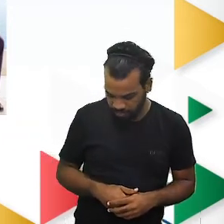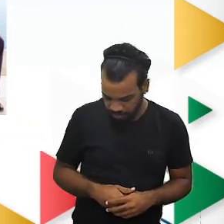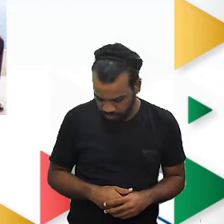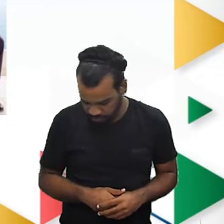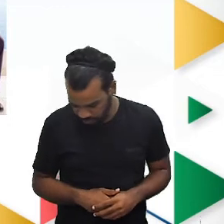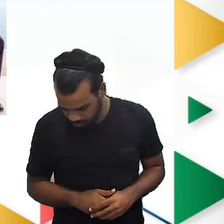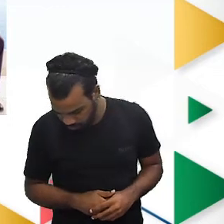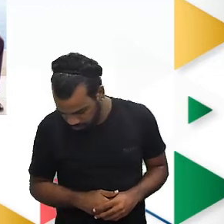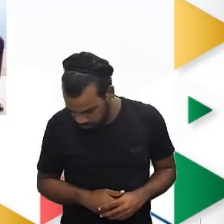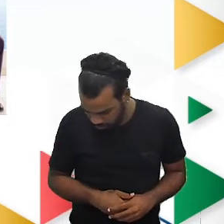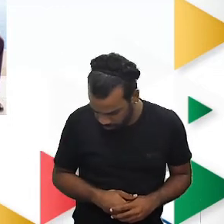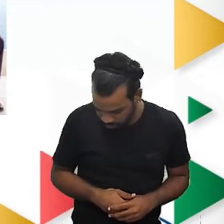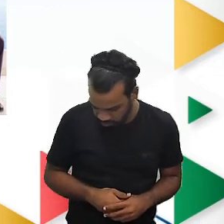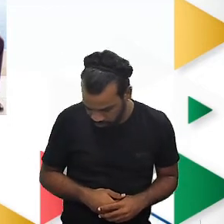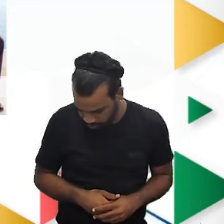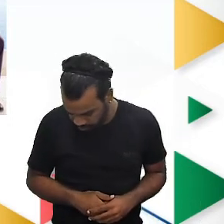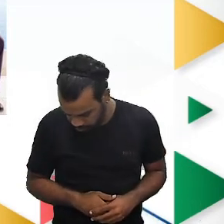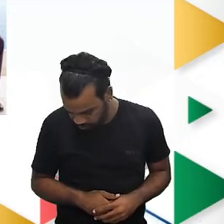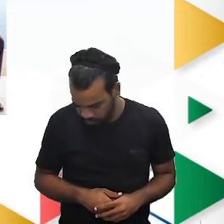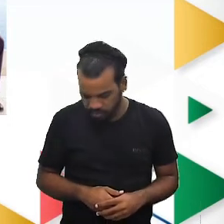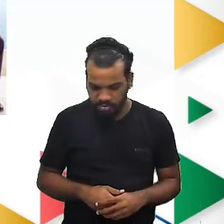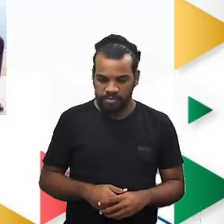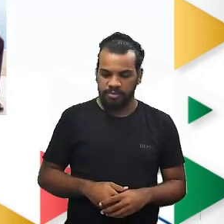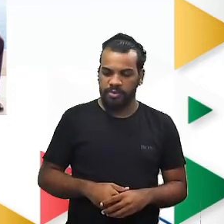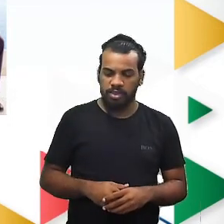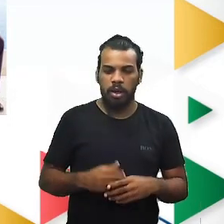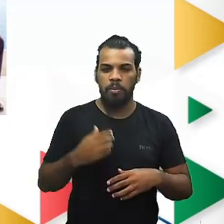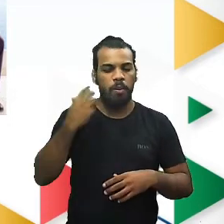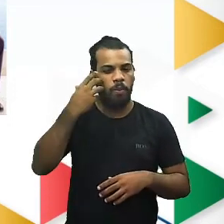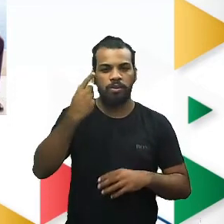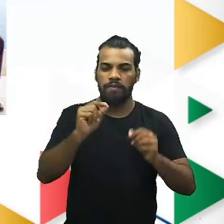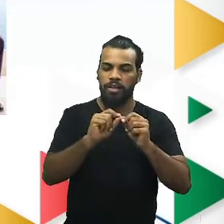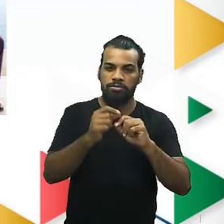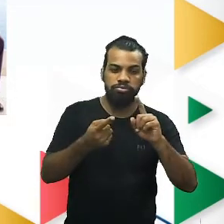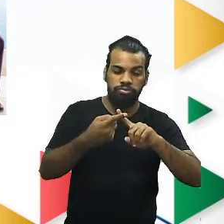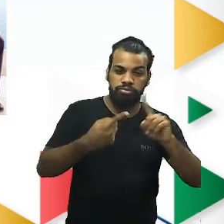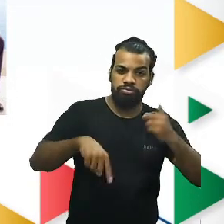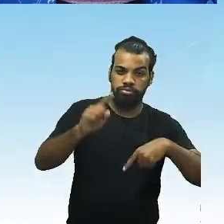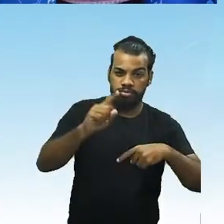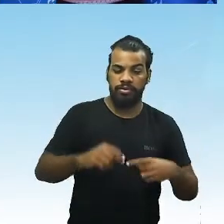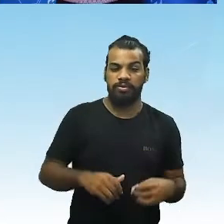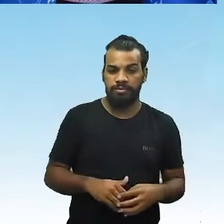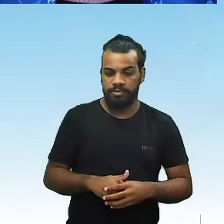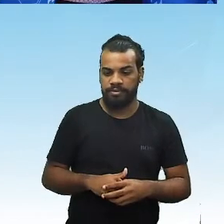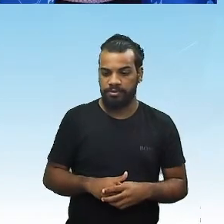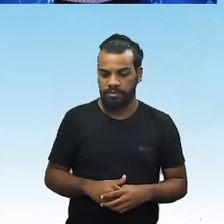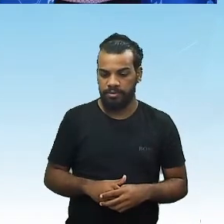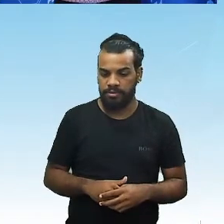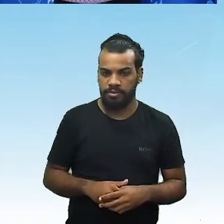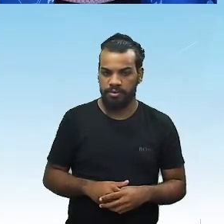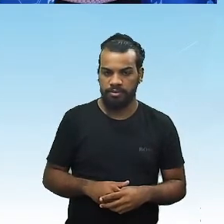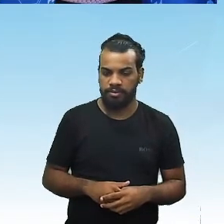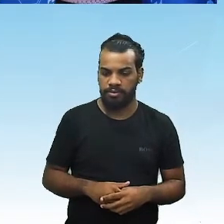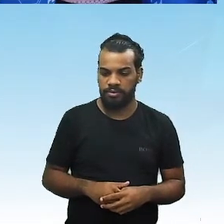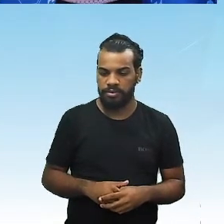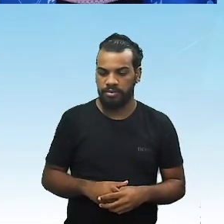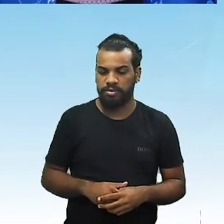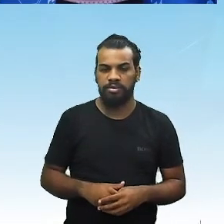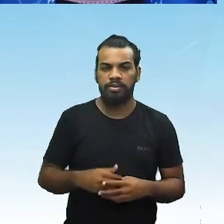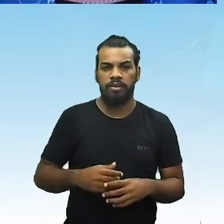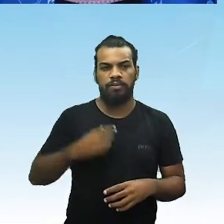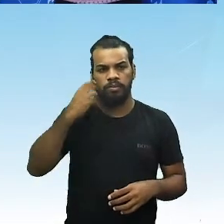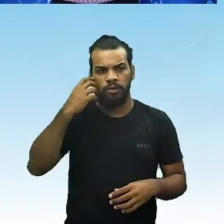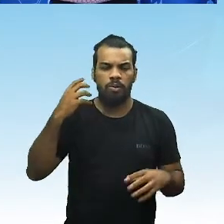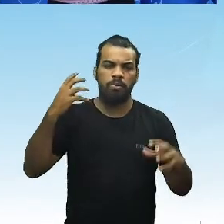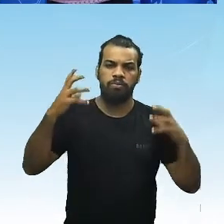né? Que também Dancing Queen, que são músicas que fizeram bastante sucesso com essa banda ABBA, né? Que era uma banda de disco music,